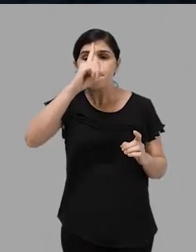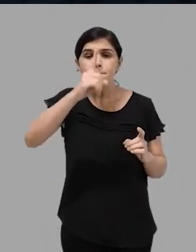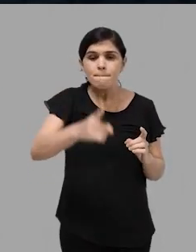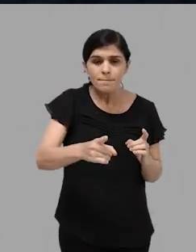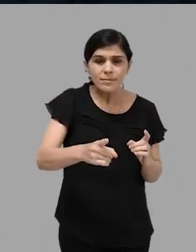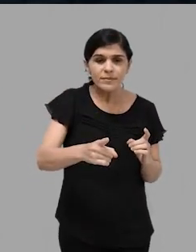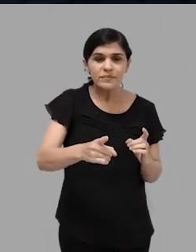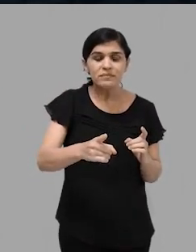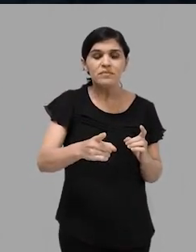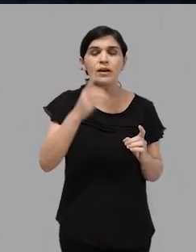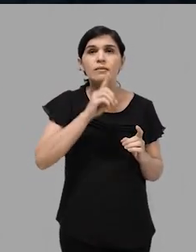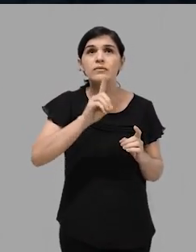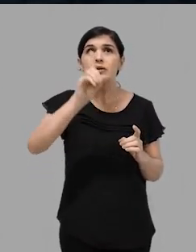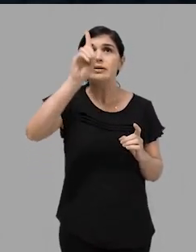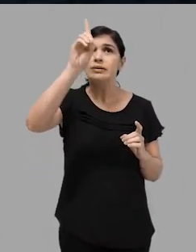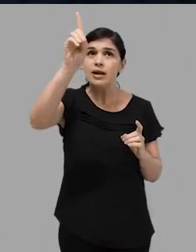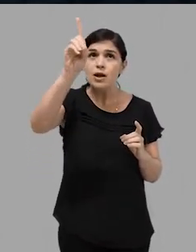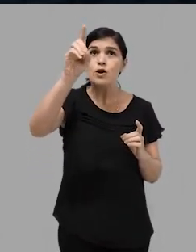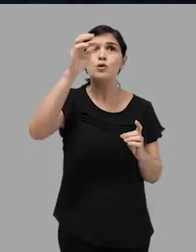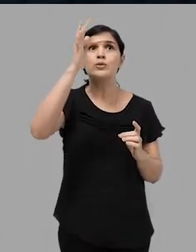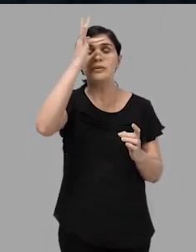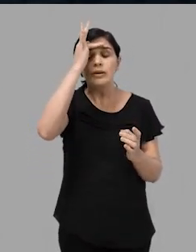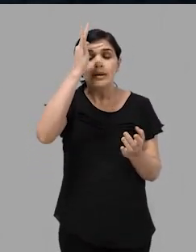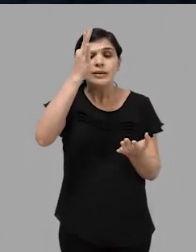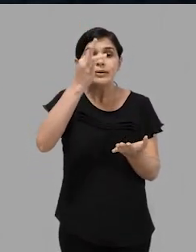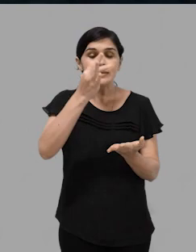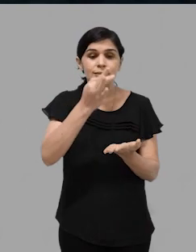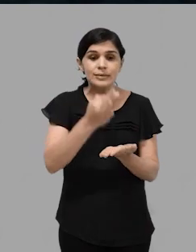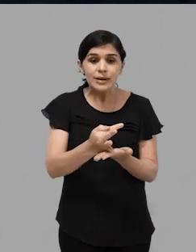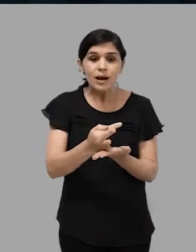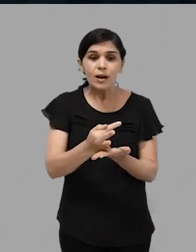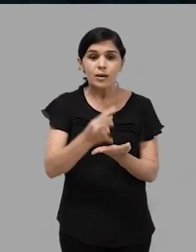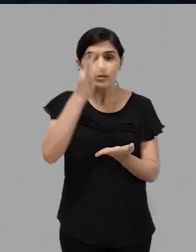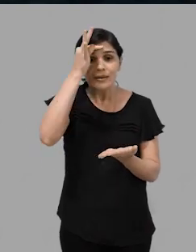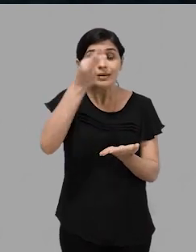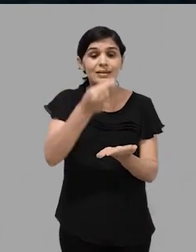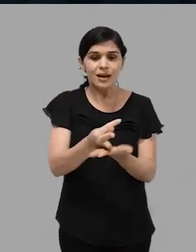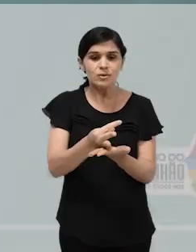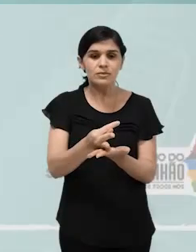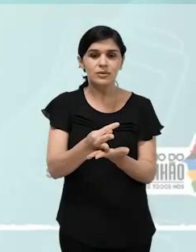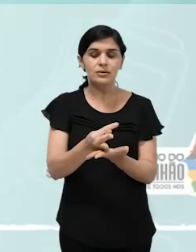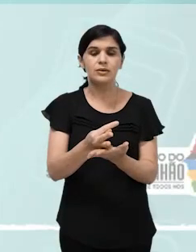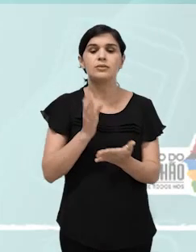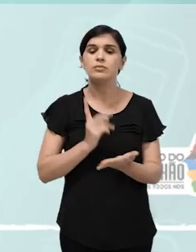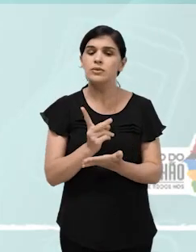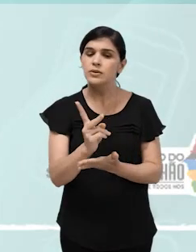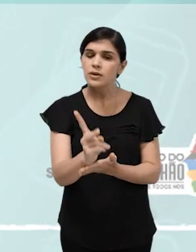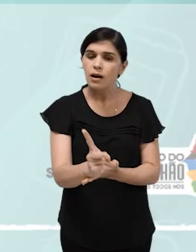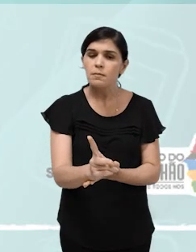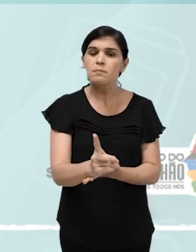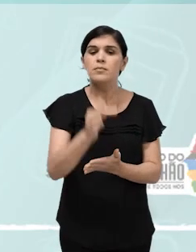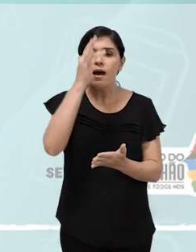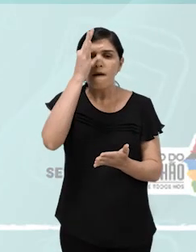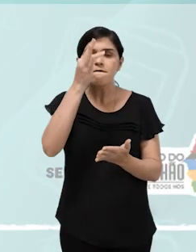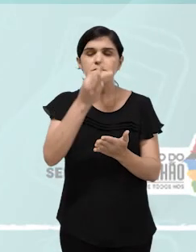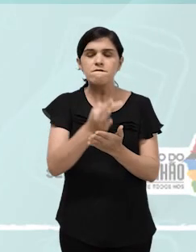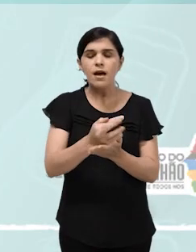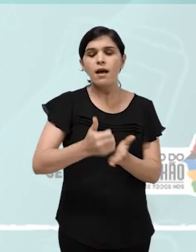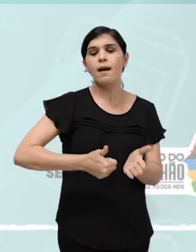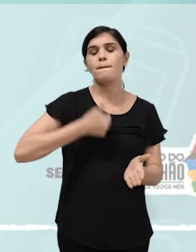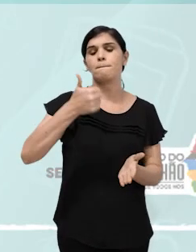da Idade Média, a questão religiosa voltava-se sempre para Deus, tá bom? Letra B.